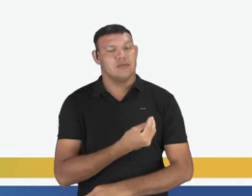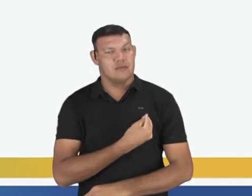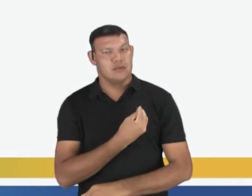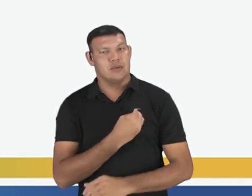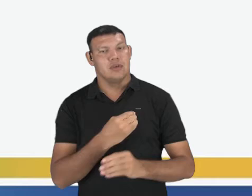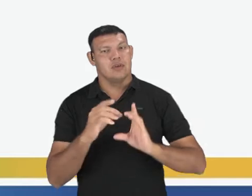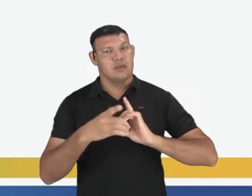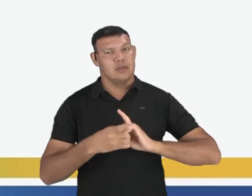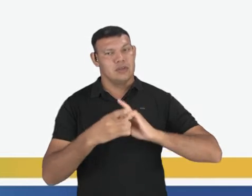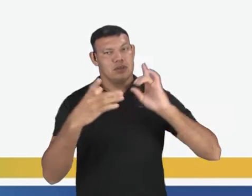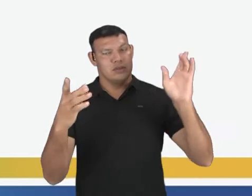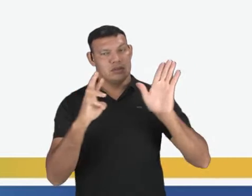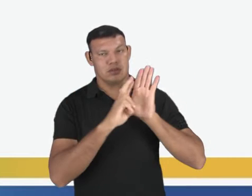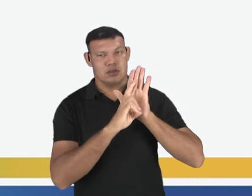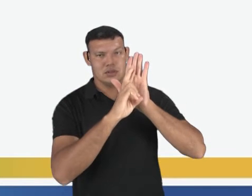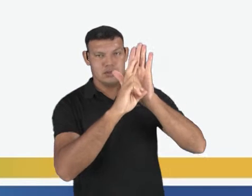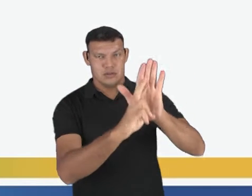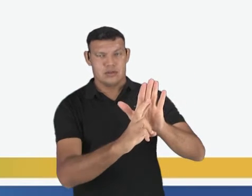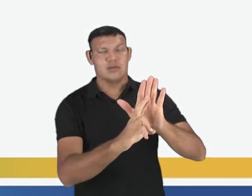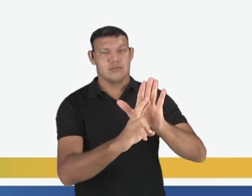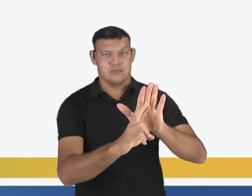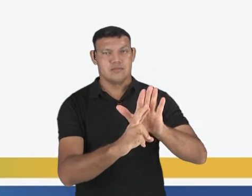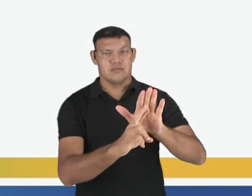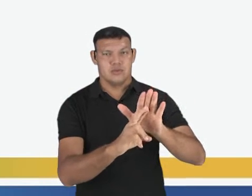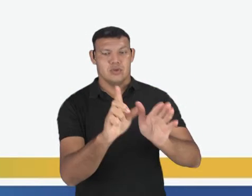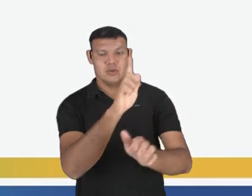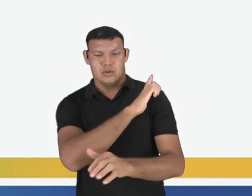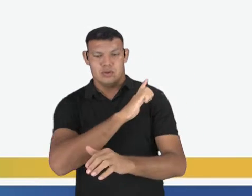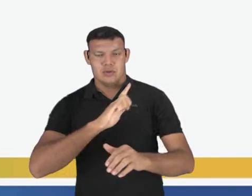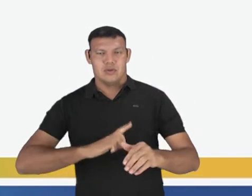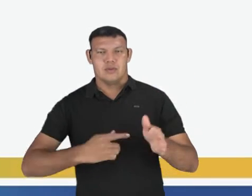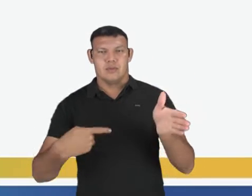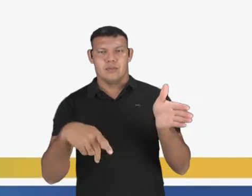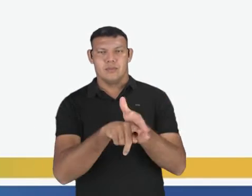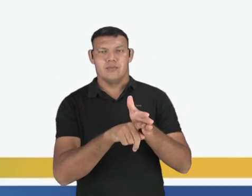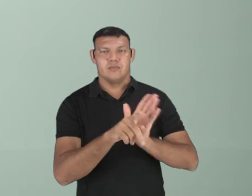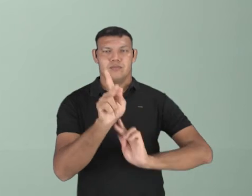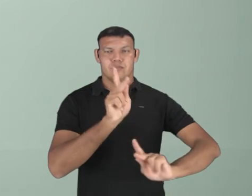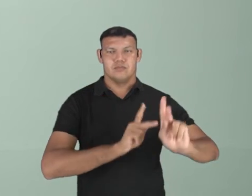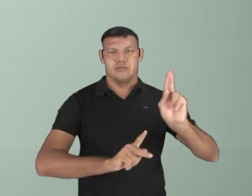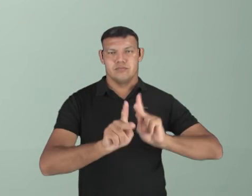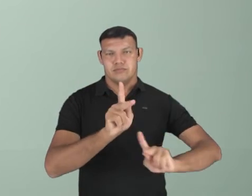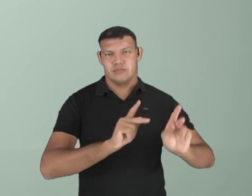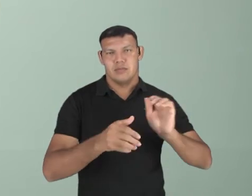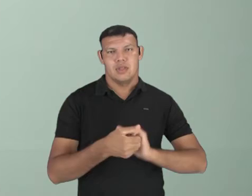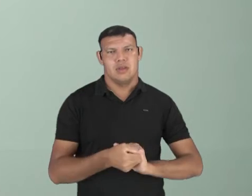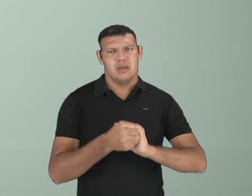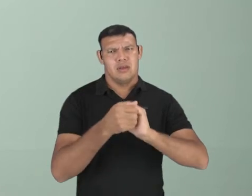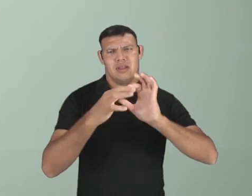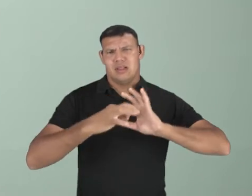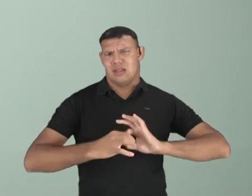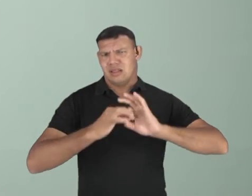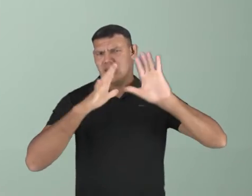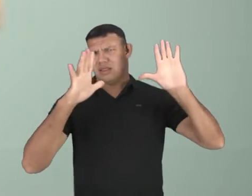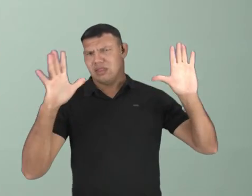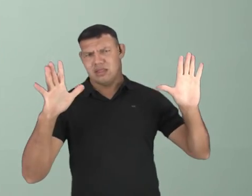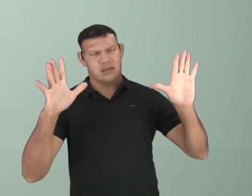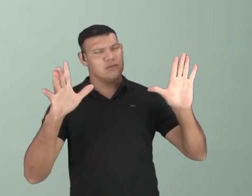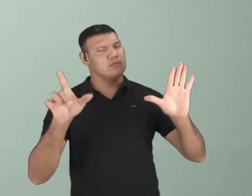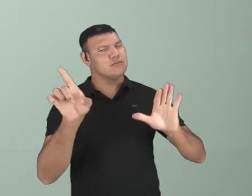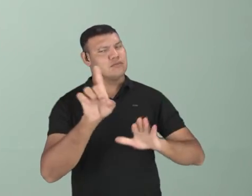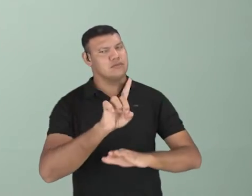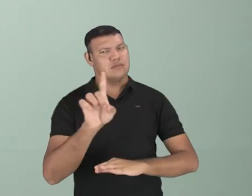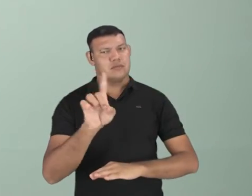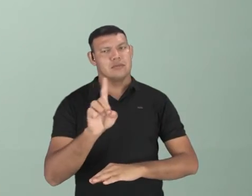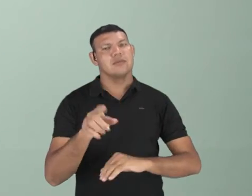democracia ela representa esse governo do povo, né? Mas também não pode esse governo do povo uma coisa muito aberta,